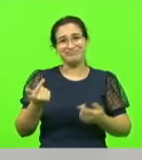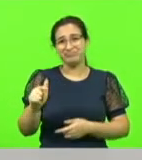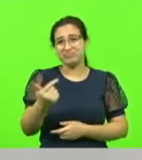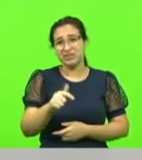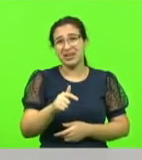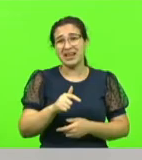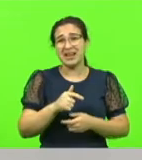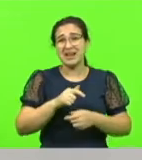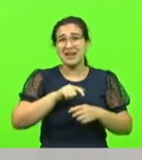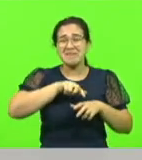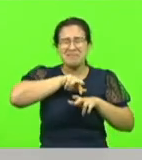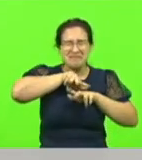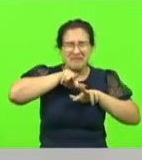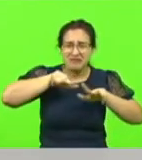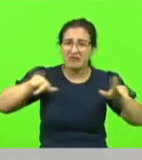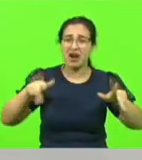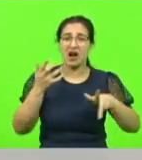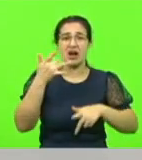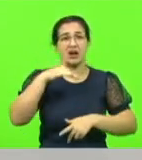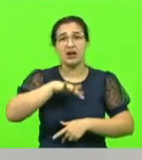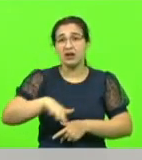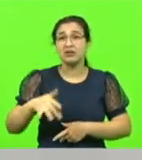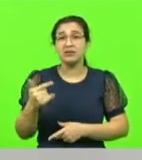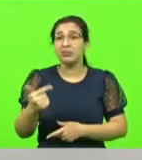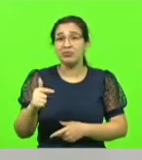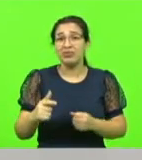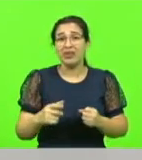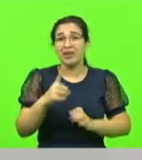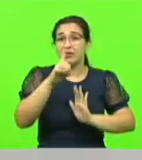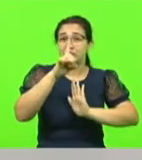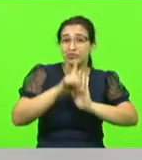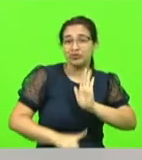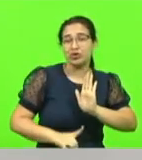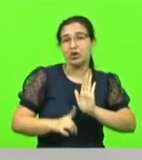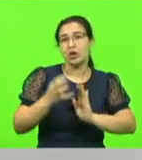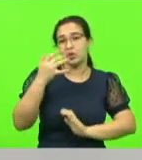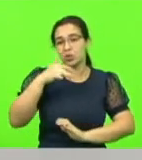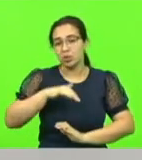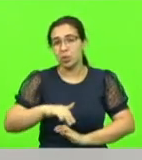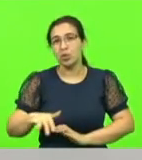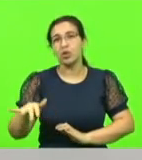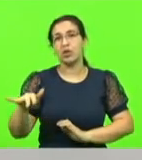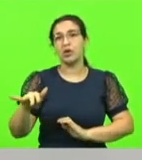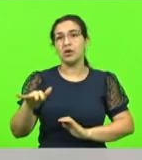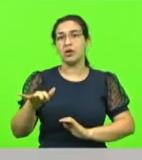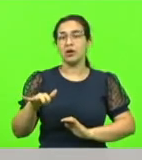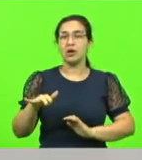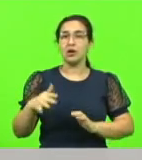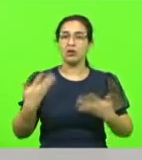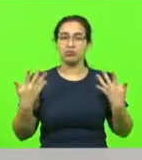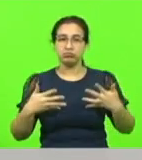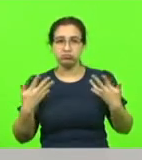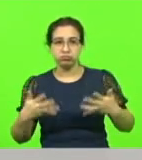milhares de crianças que não tiveram assegurado o direito a uma infância saudável e alegre.